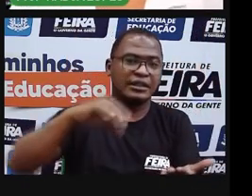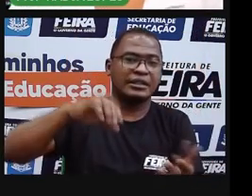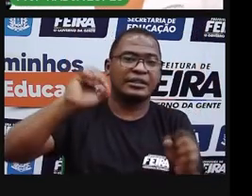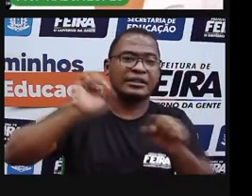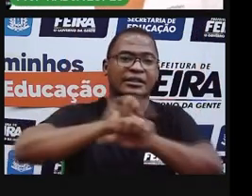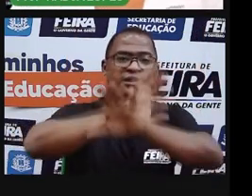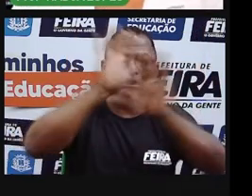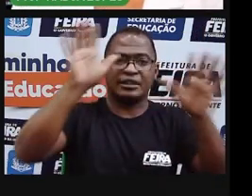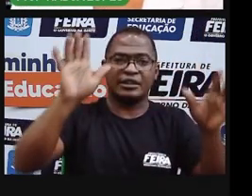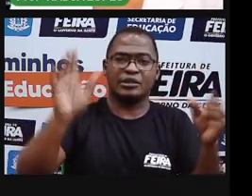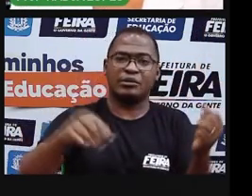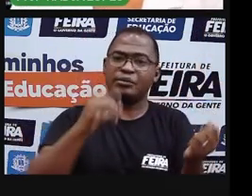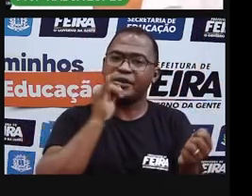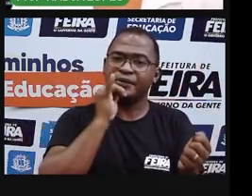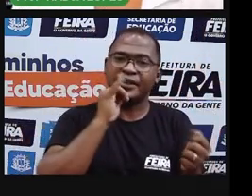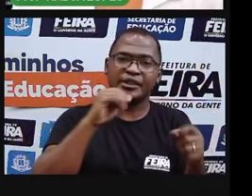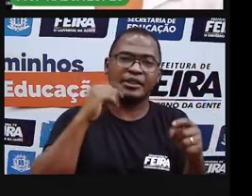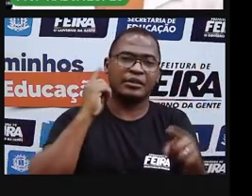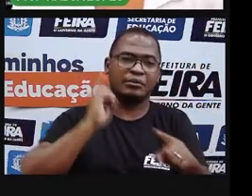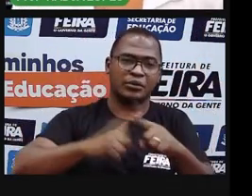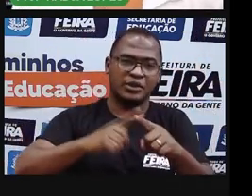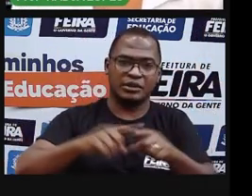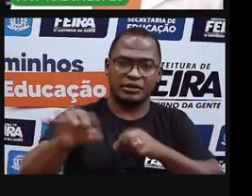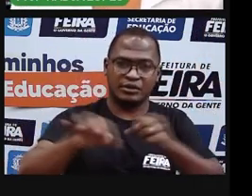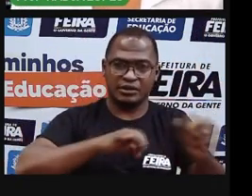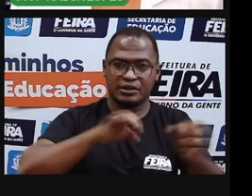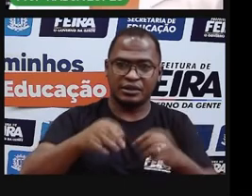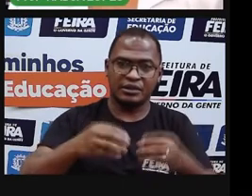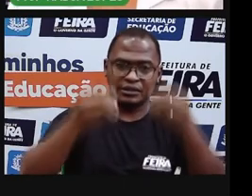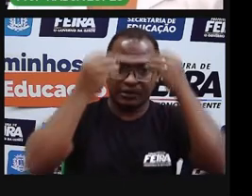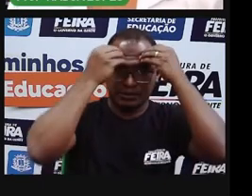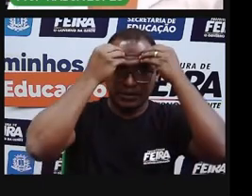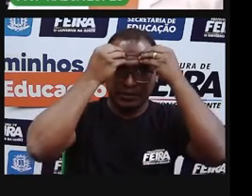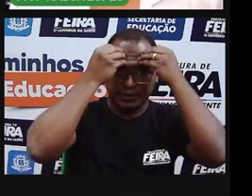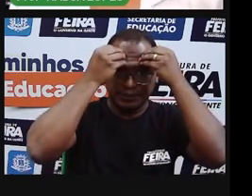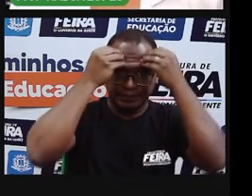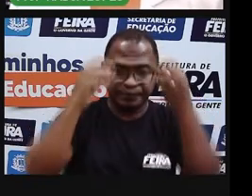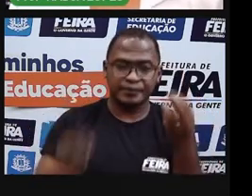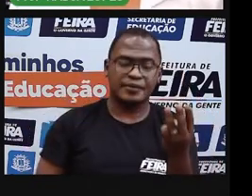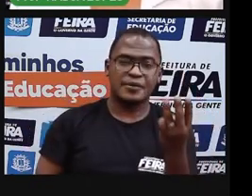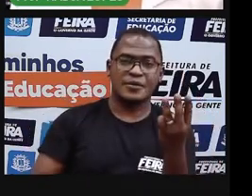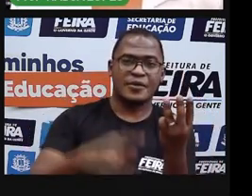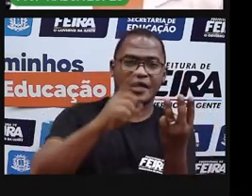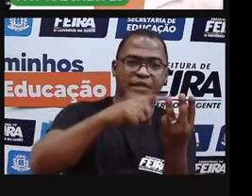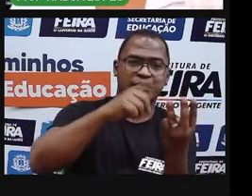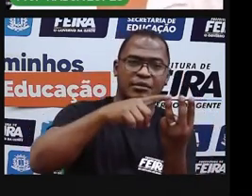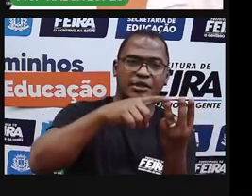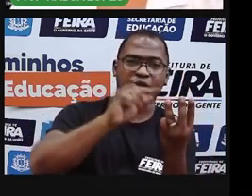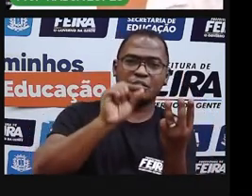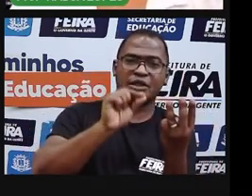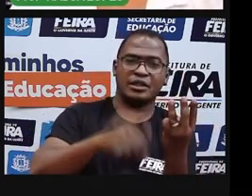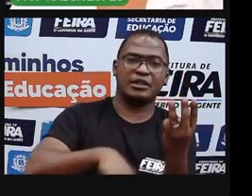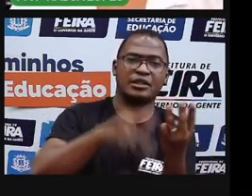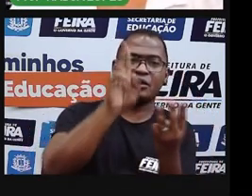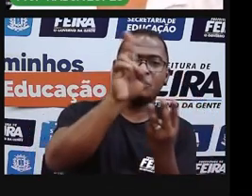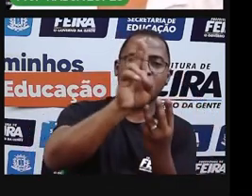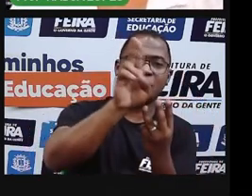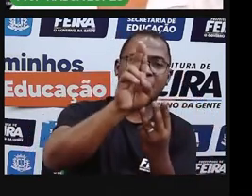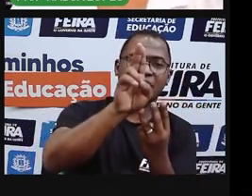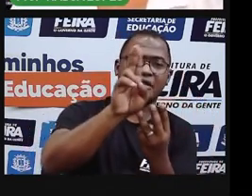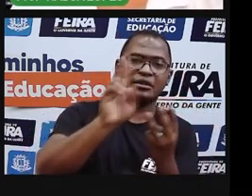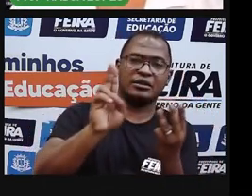a classe das unidades Então vamos recapitular que quando viu a primeira ordem diz respeito às unidades